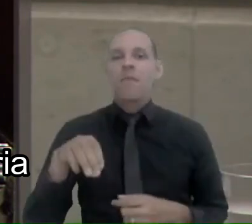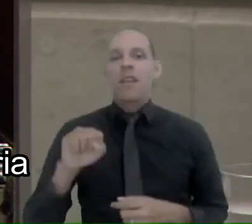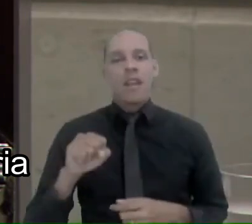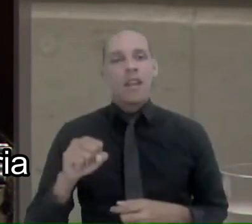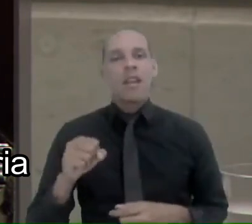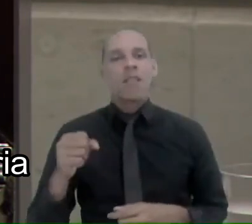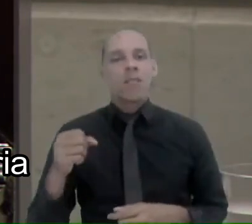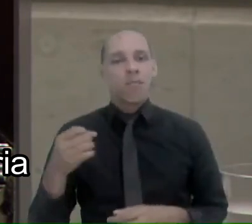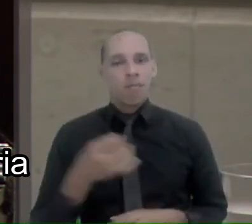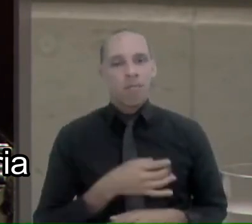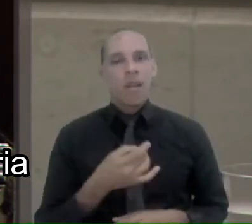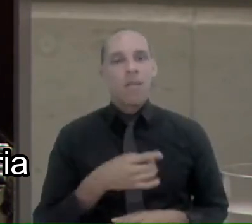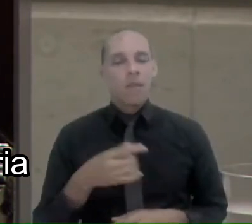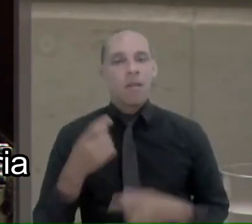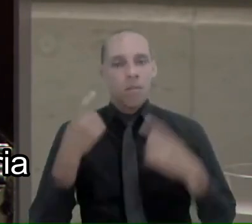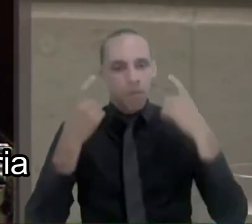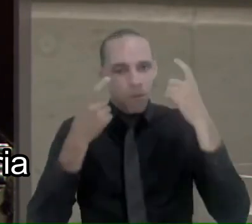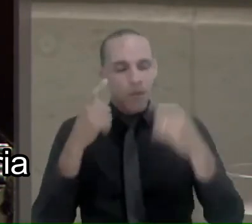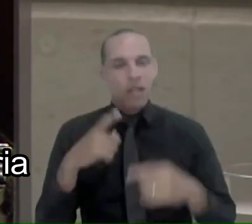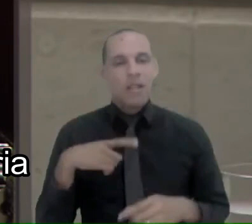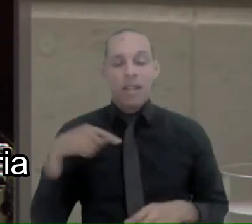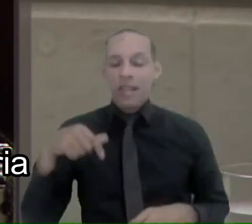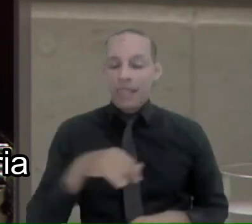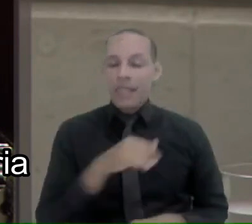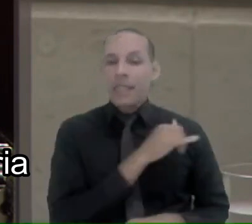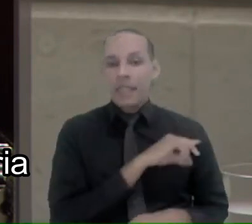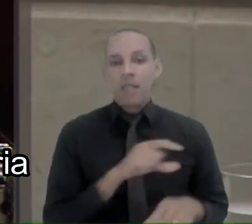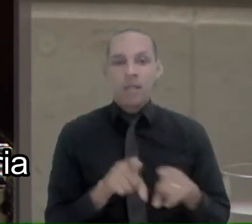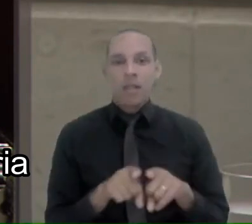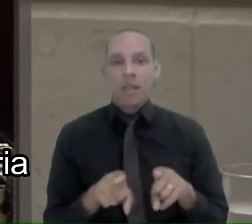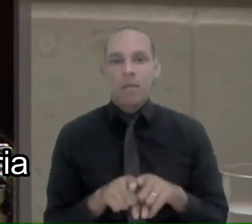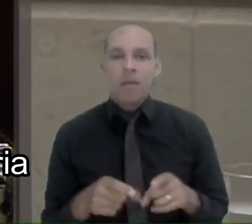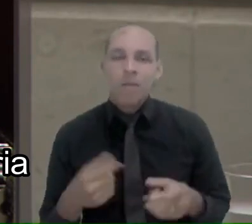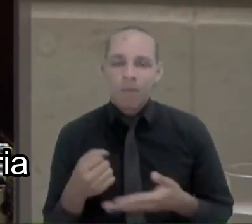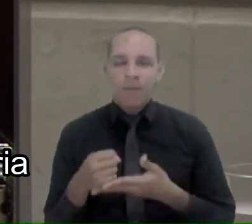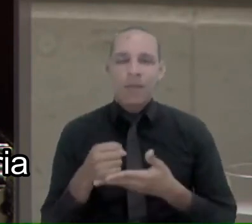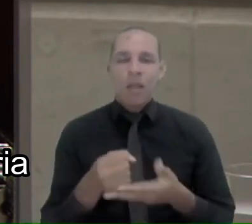e preocupa muito o município do Rio de Janeiro. Então, trouxe ali um poema do Manuel Bandeira,